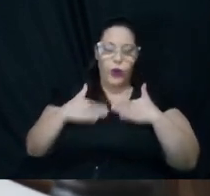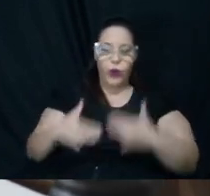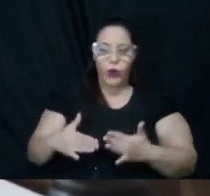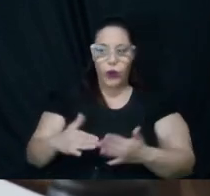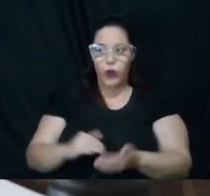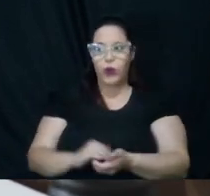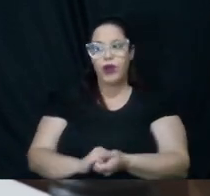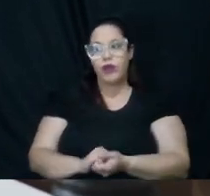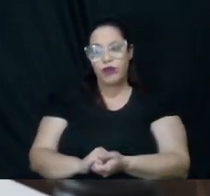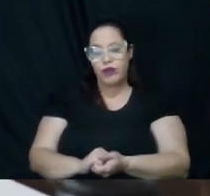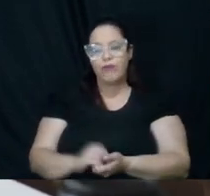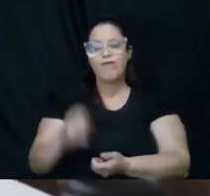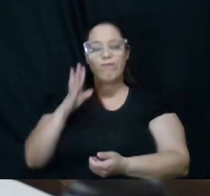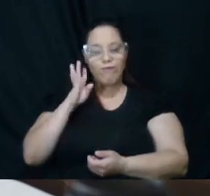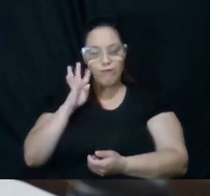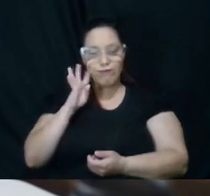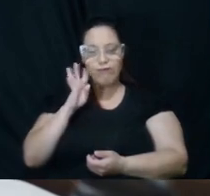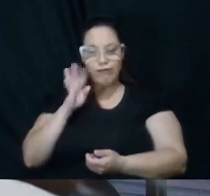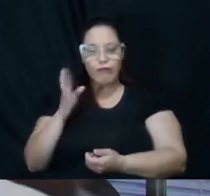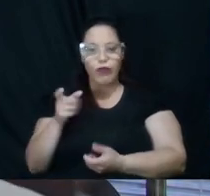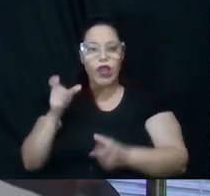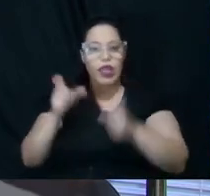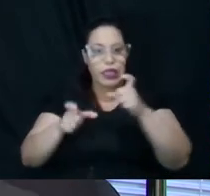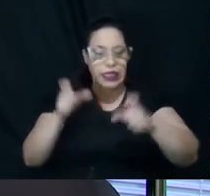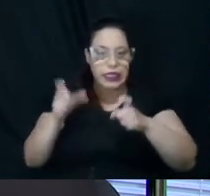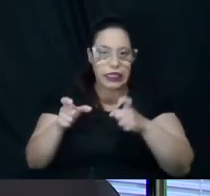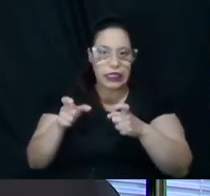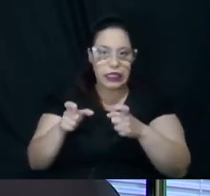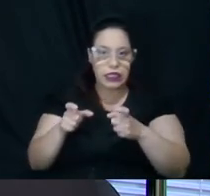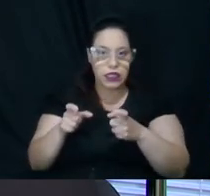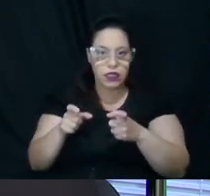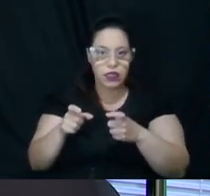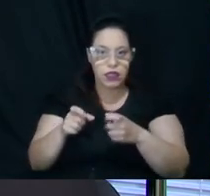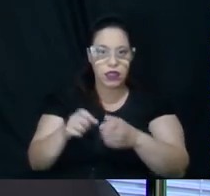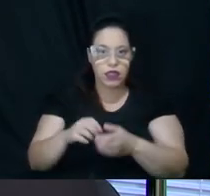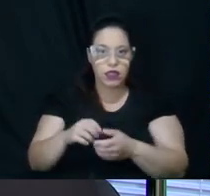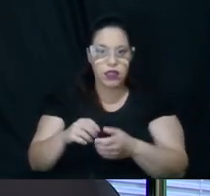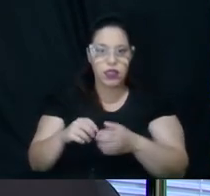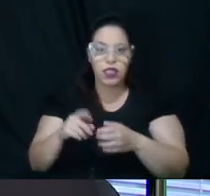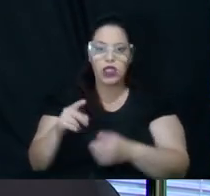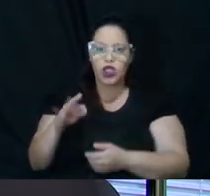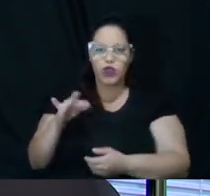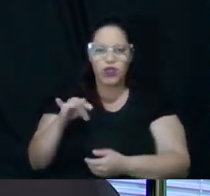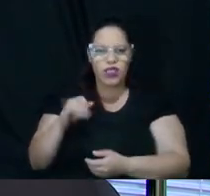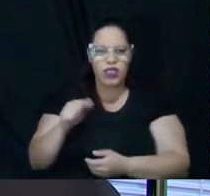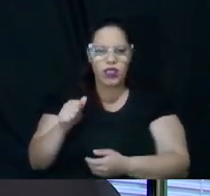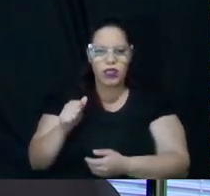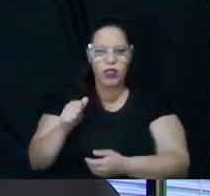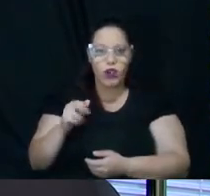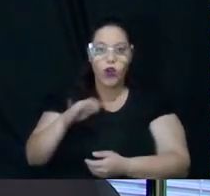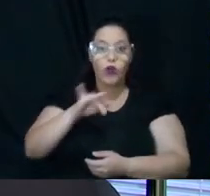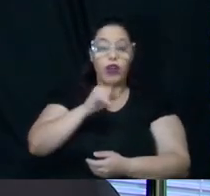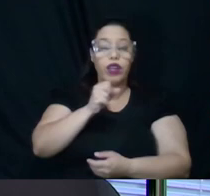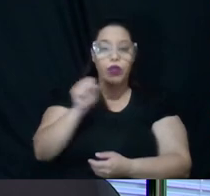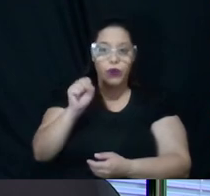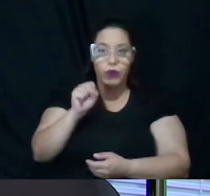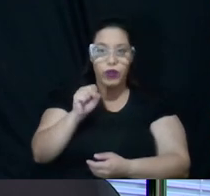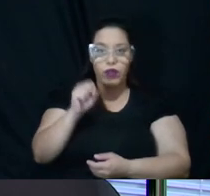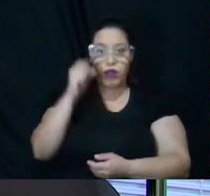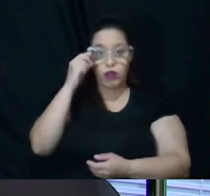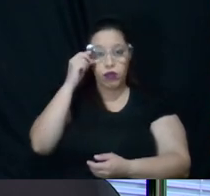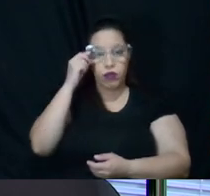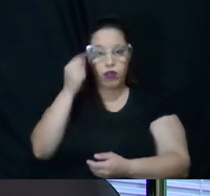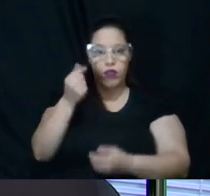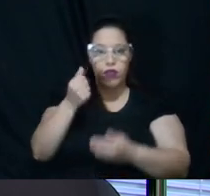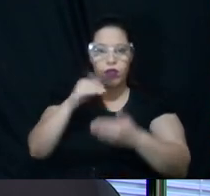também as pessoas que estão endividadas aproveitar também os feirões que as instituições fazem, né, para tirar o nome